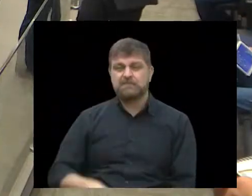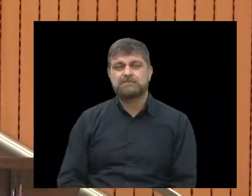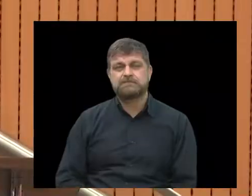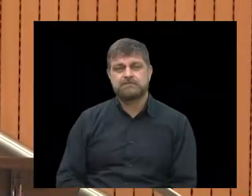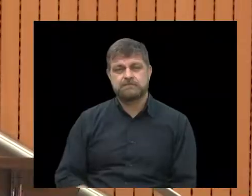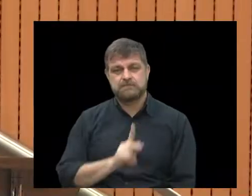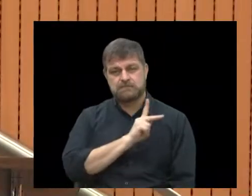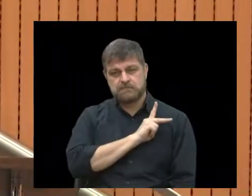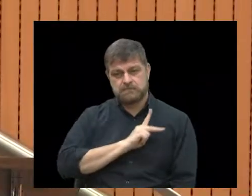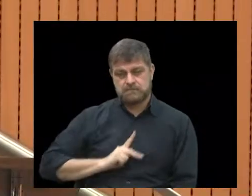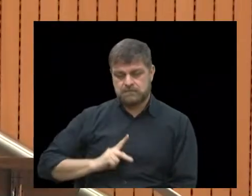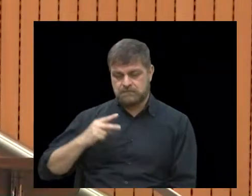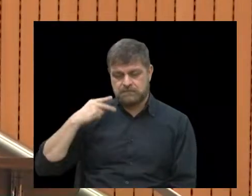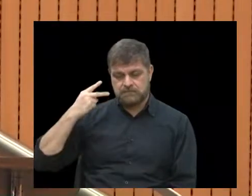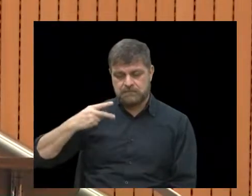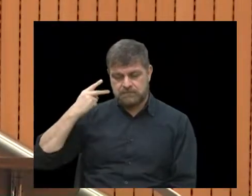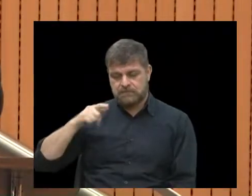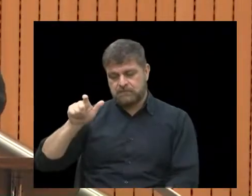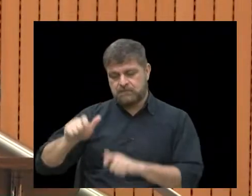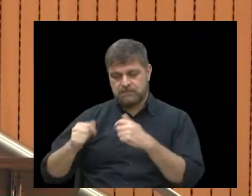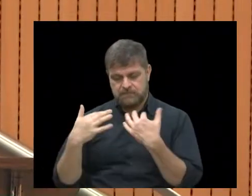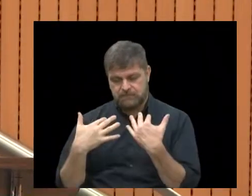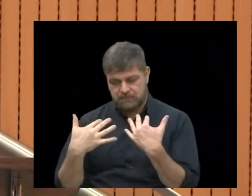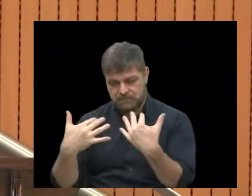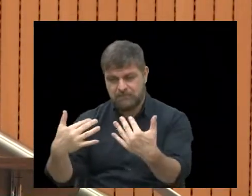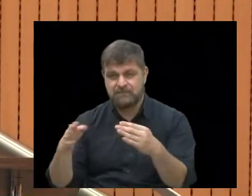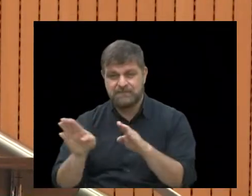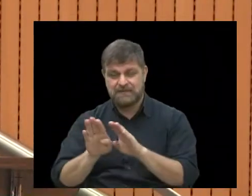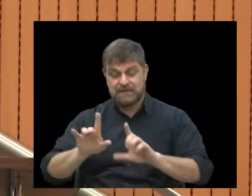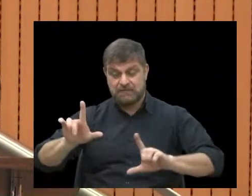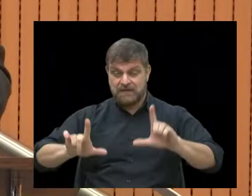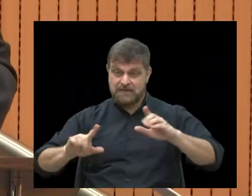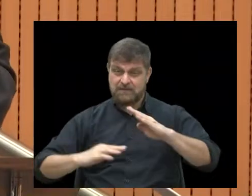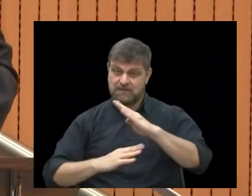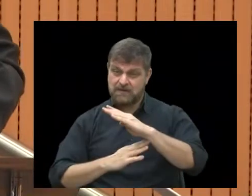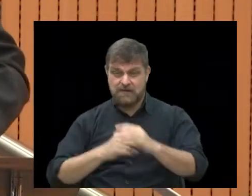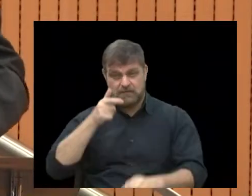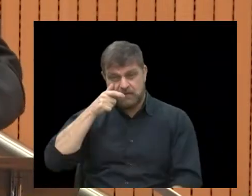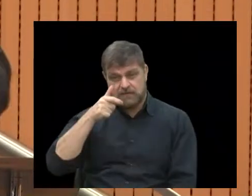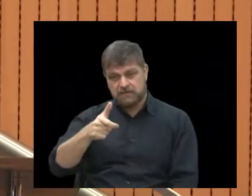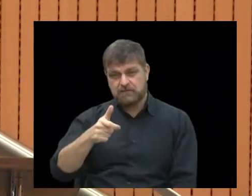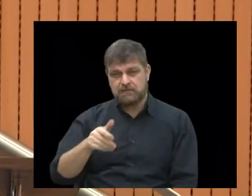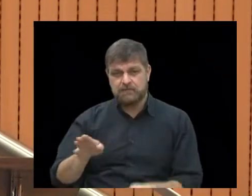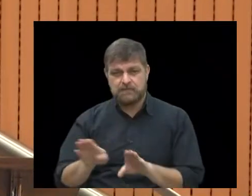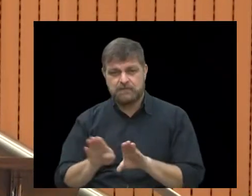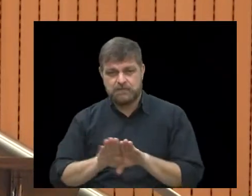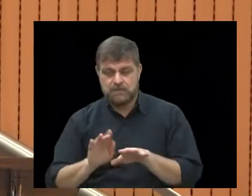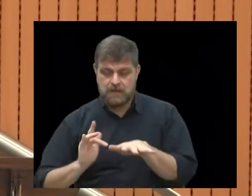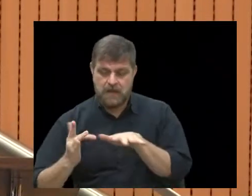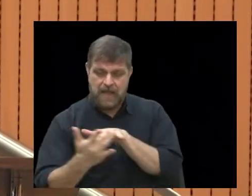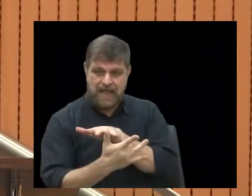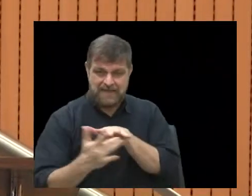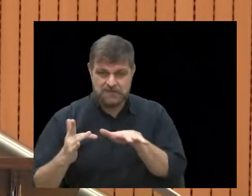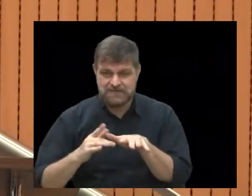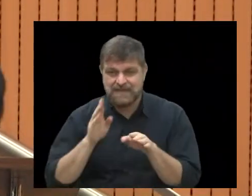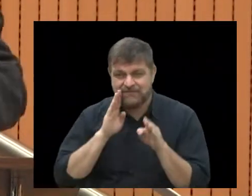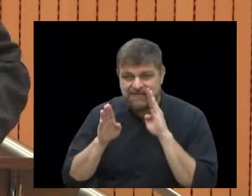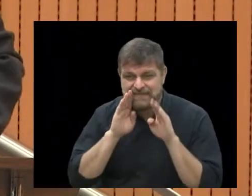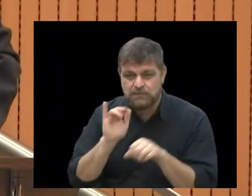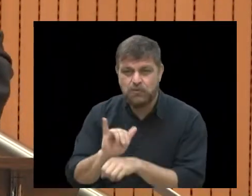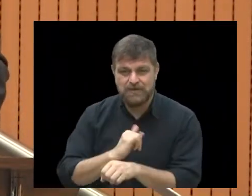Caro presidente, demais vereadores, público aqui presente, telespectadores, aqueles que nos acompanham também pelas redes